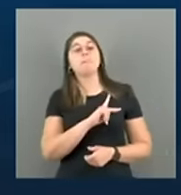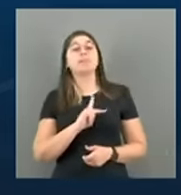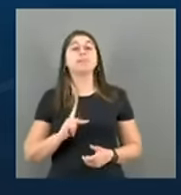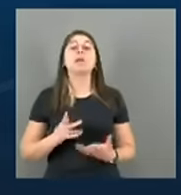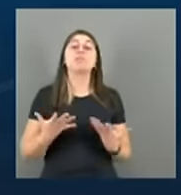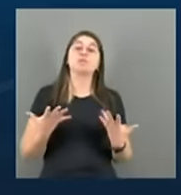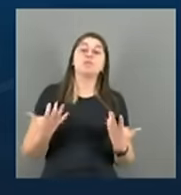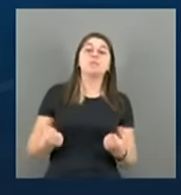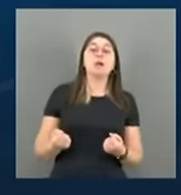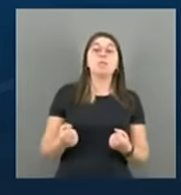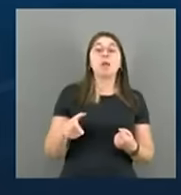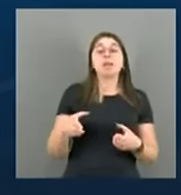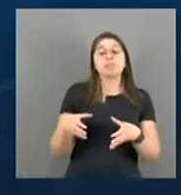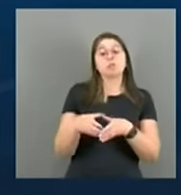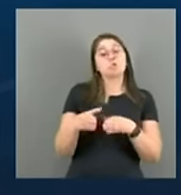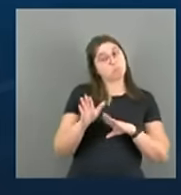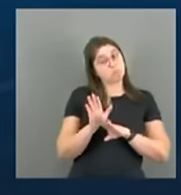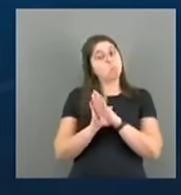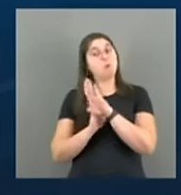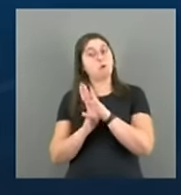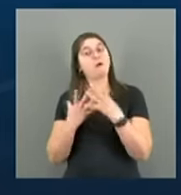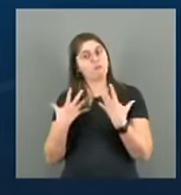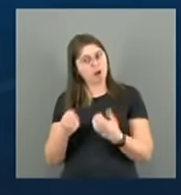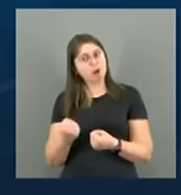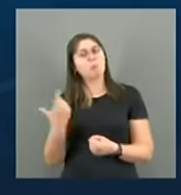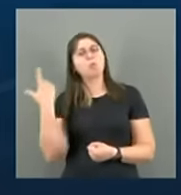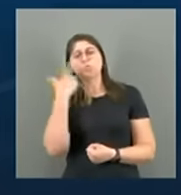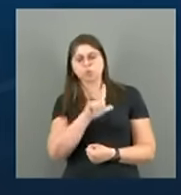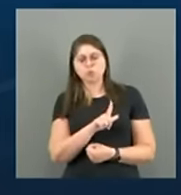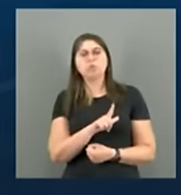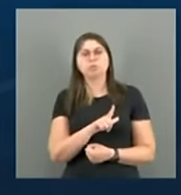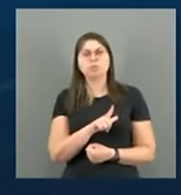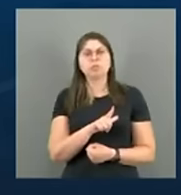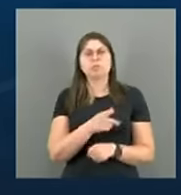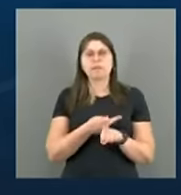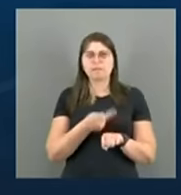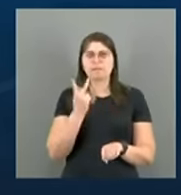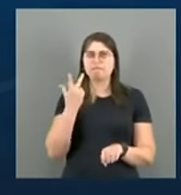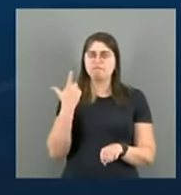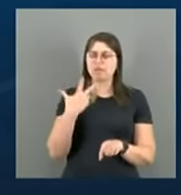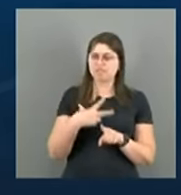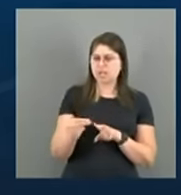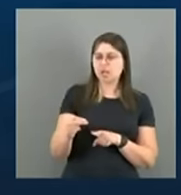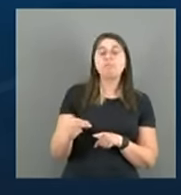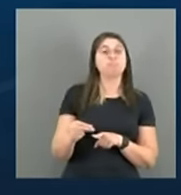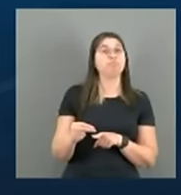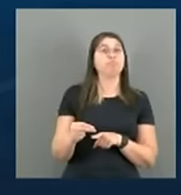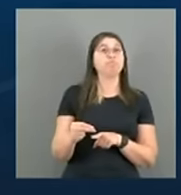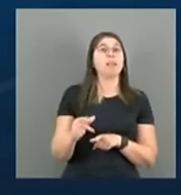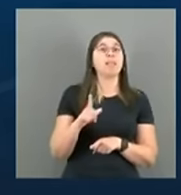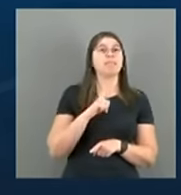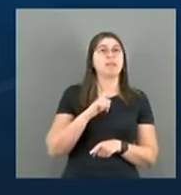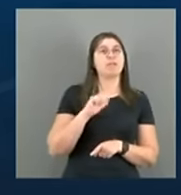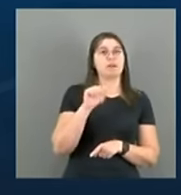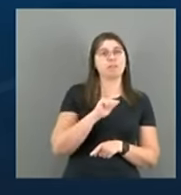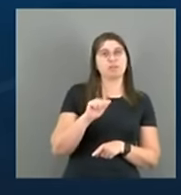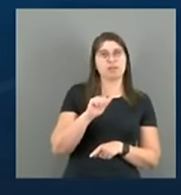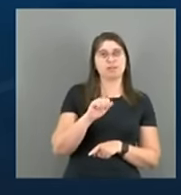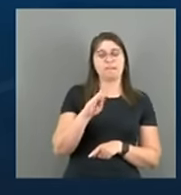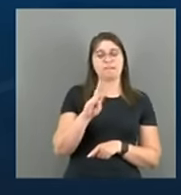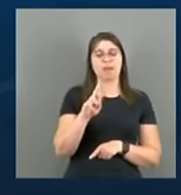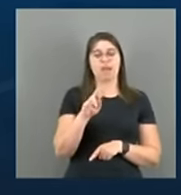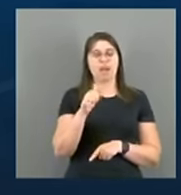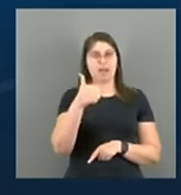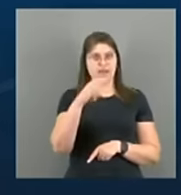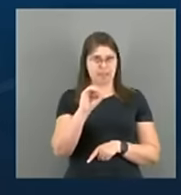subir, vai dar tudo certo, a gente vai ser campeão. Ok, eu pegava, eu tinha uma agência de atleta, tá? Que é a WR10, que eu acho que vocês